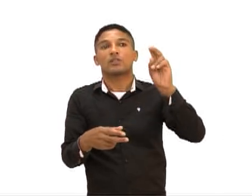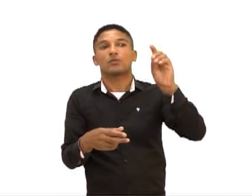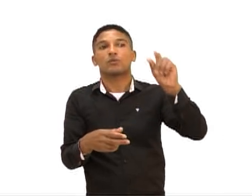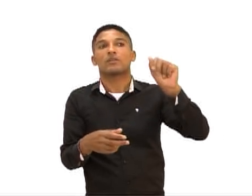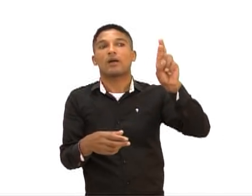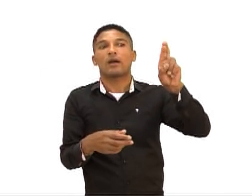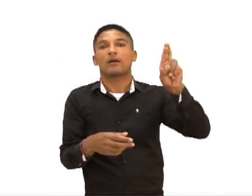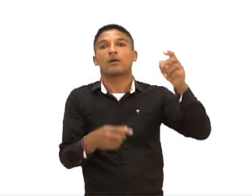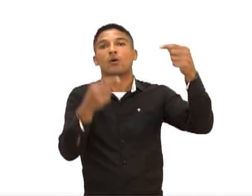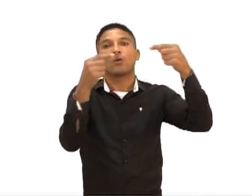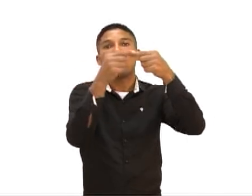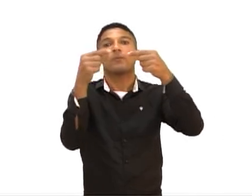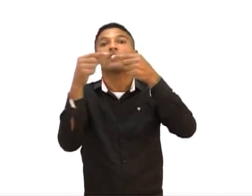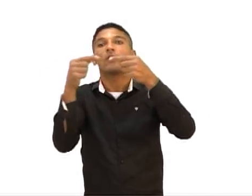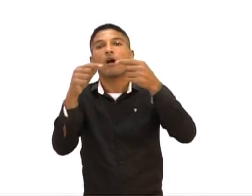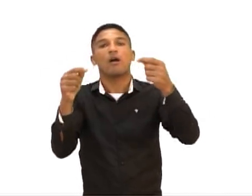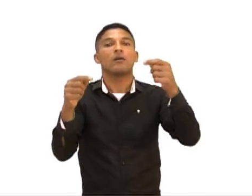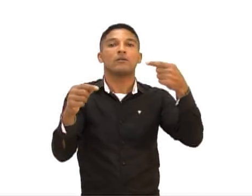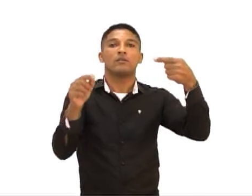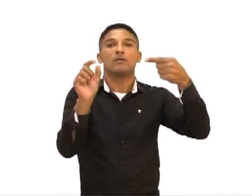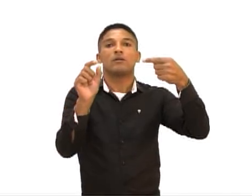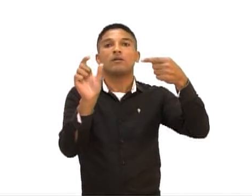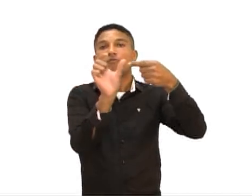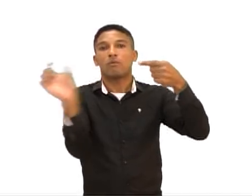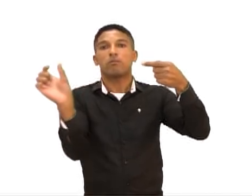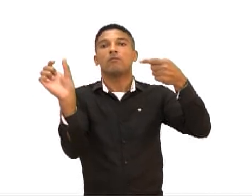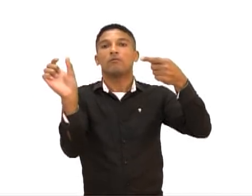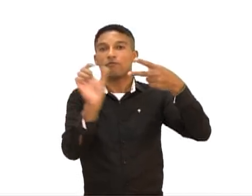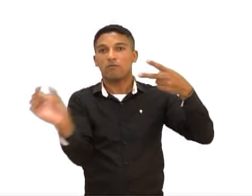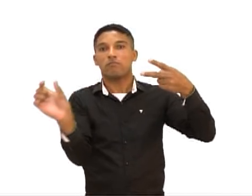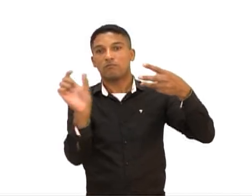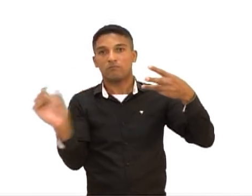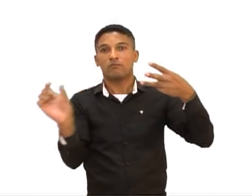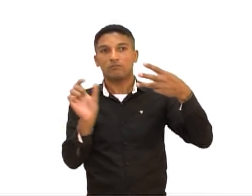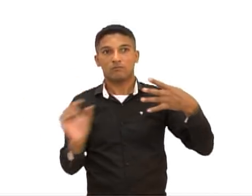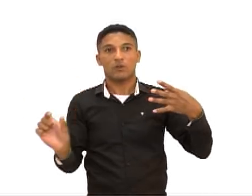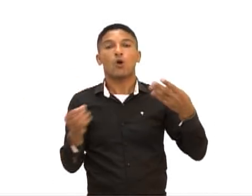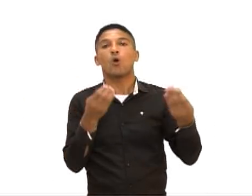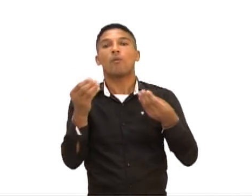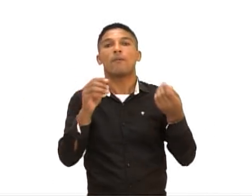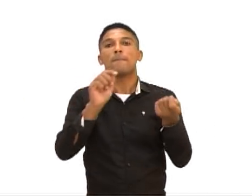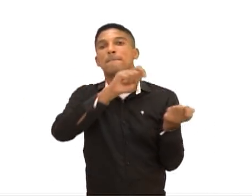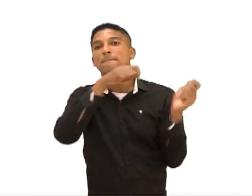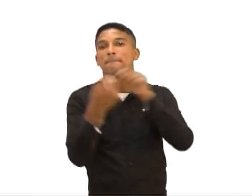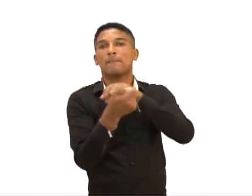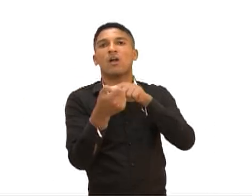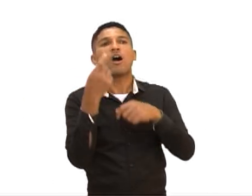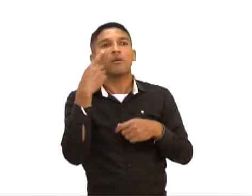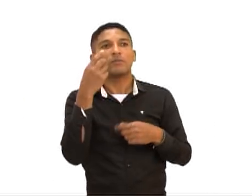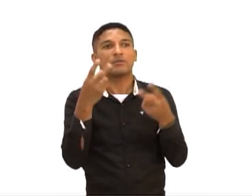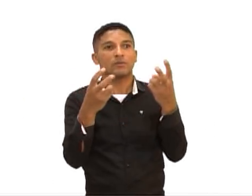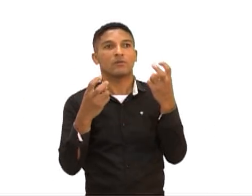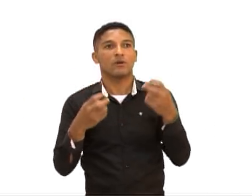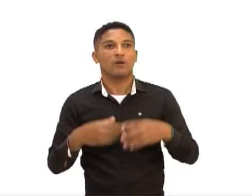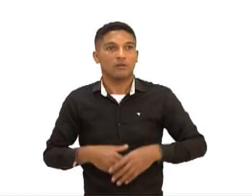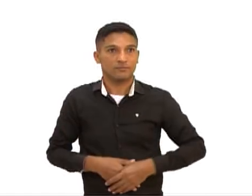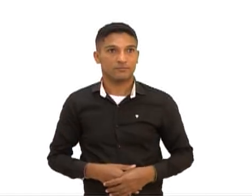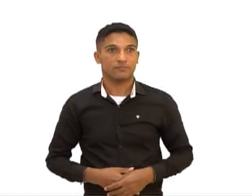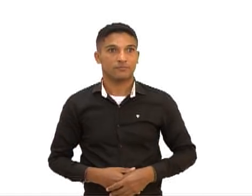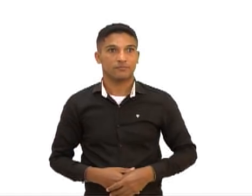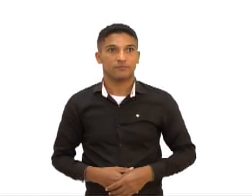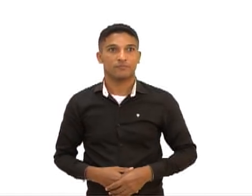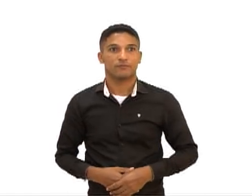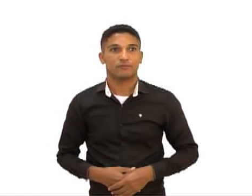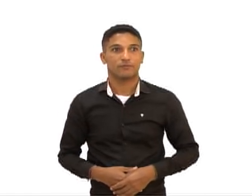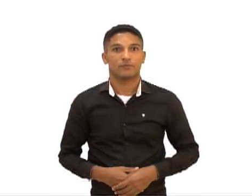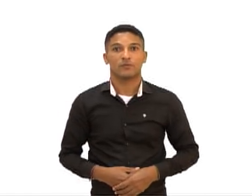E aí no modo subjuntivo, que fica que eu ajude, que tu ajudes, que ele ajude, que nós